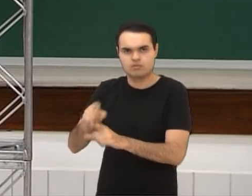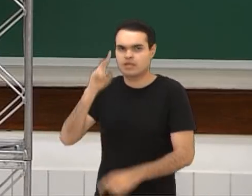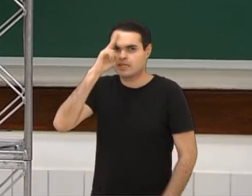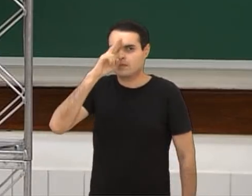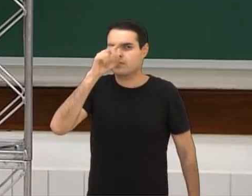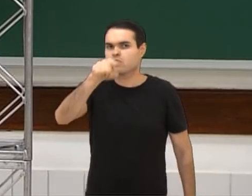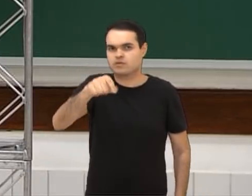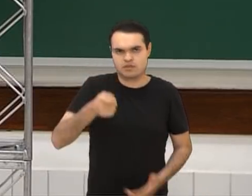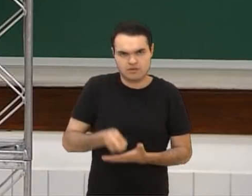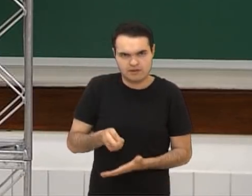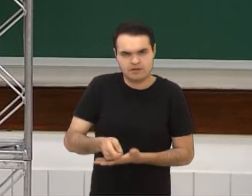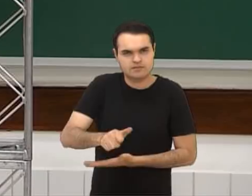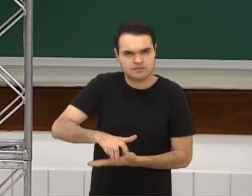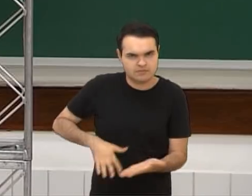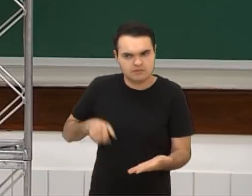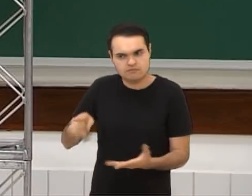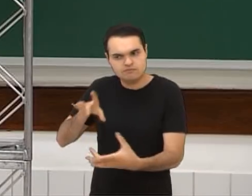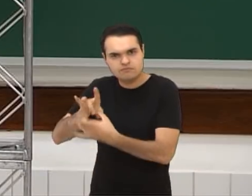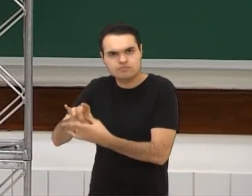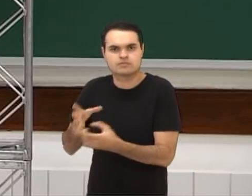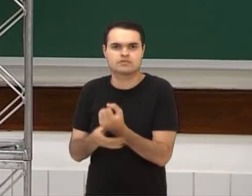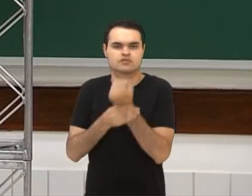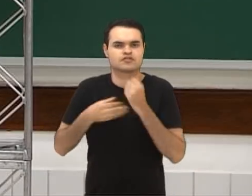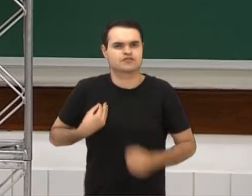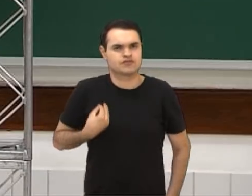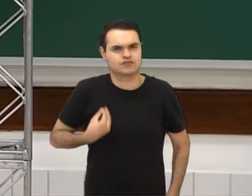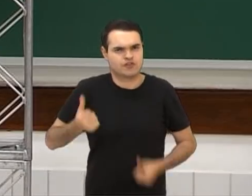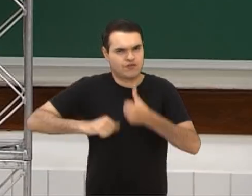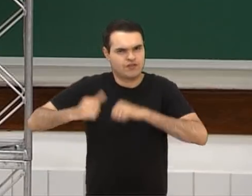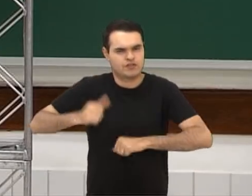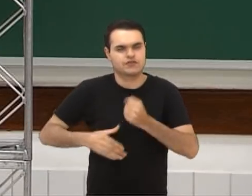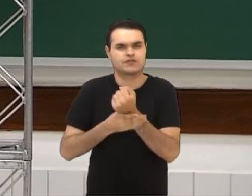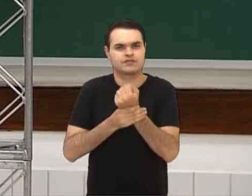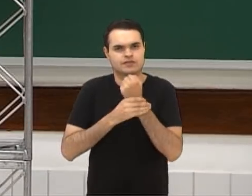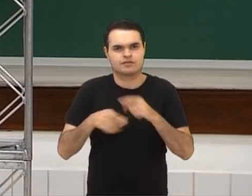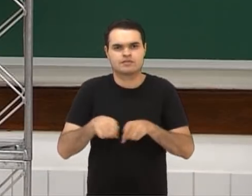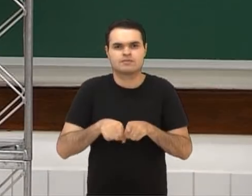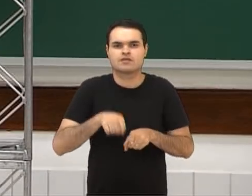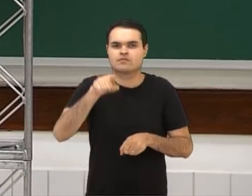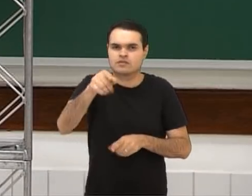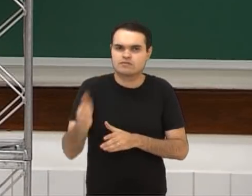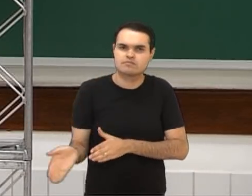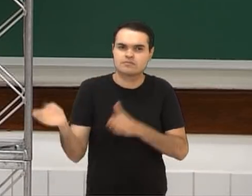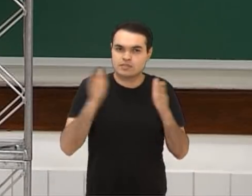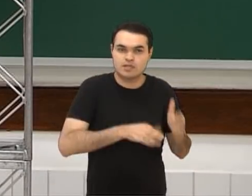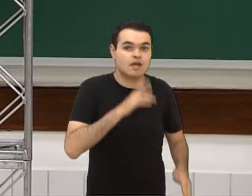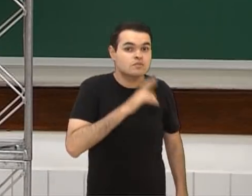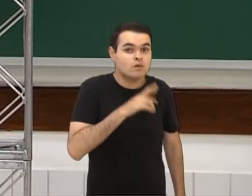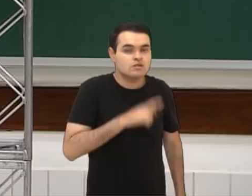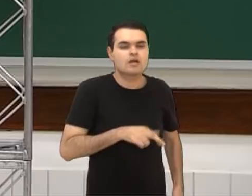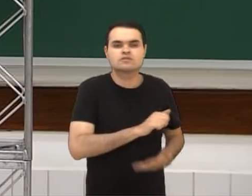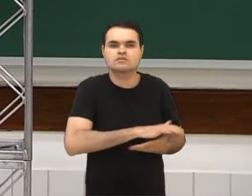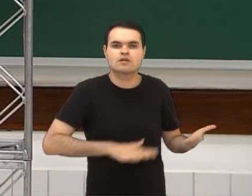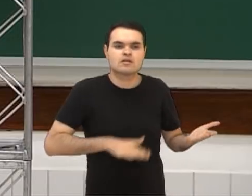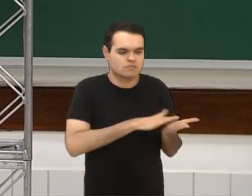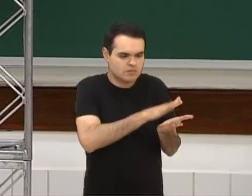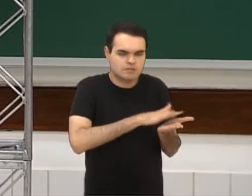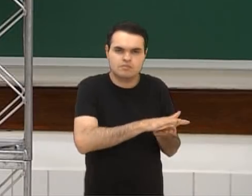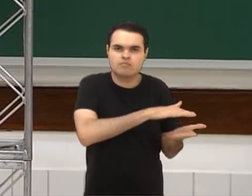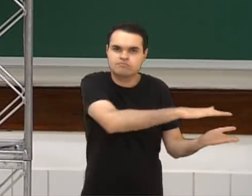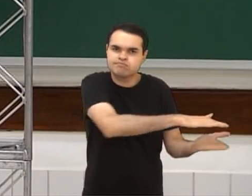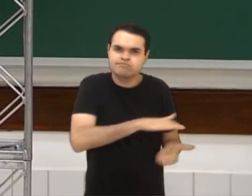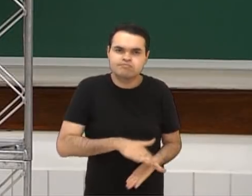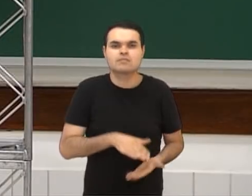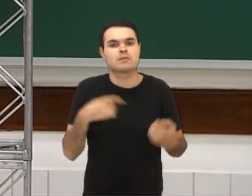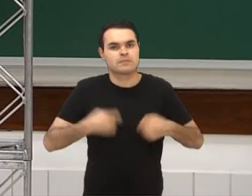de fazer as atividades obrigatórias, garante presença, garante avaliação. Você que responde as atividades impressas da